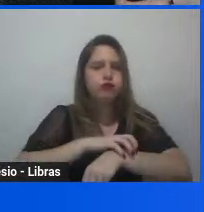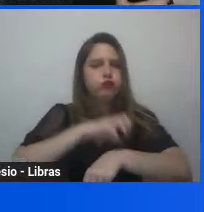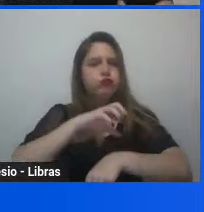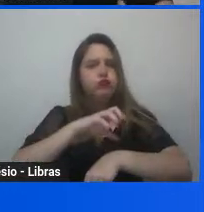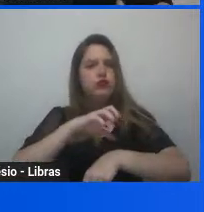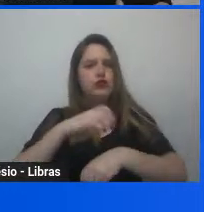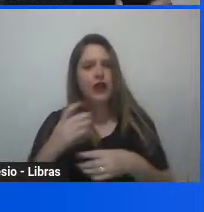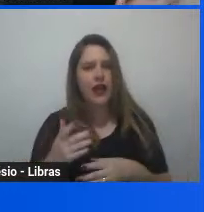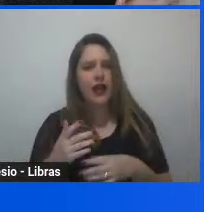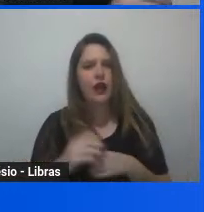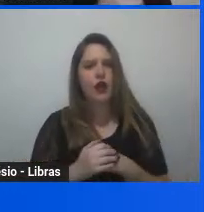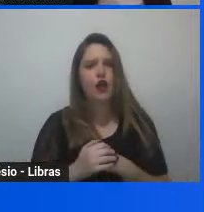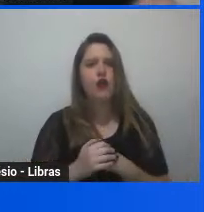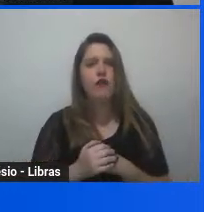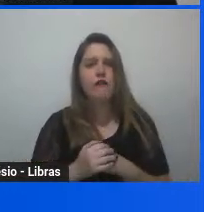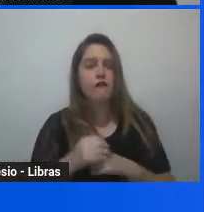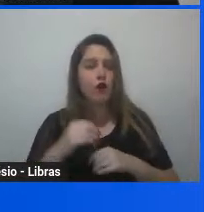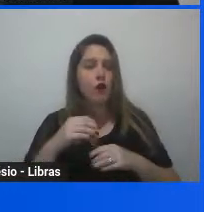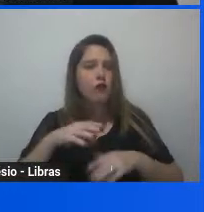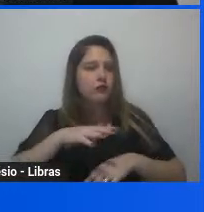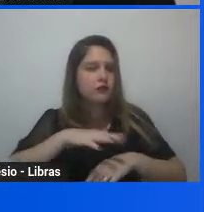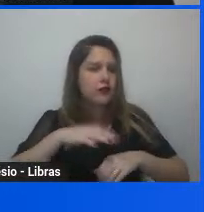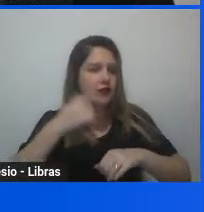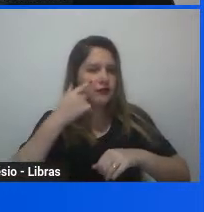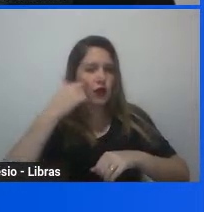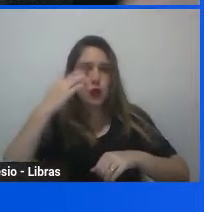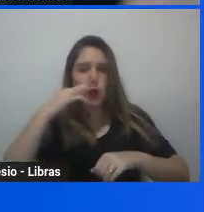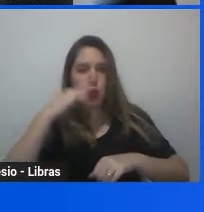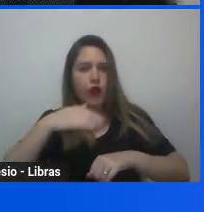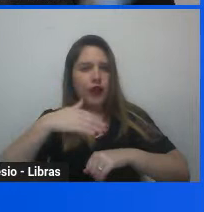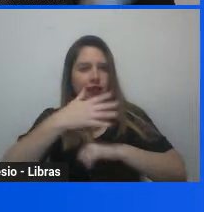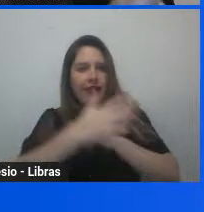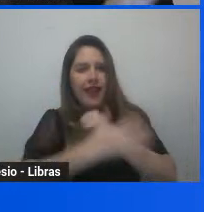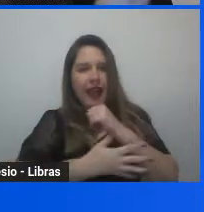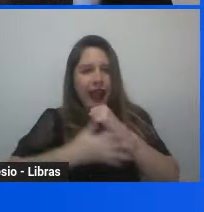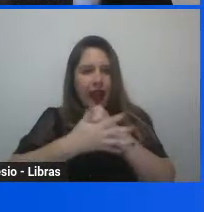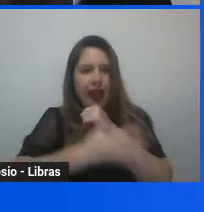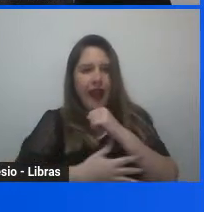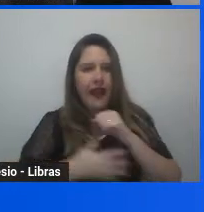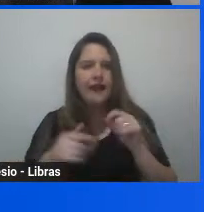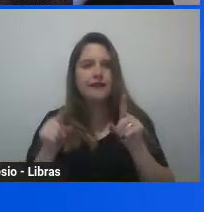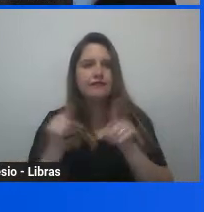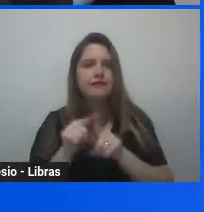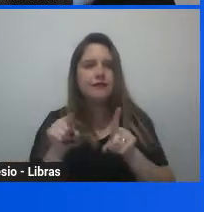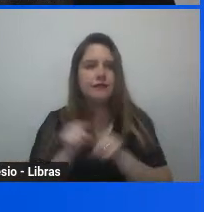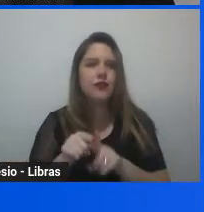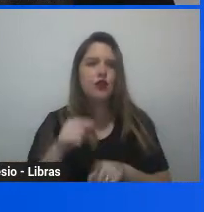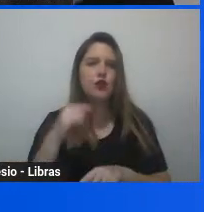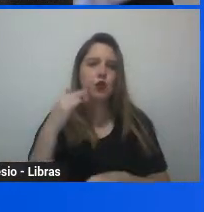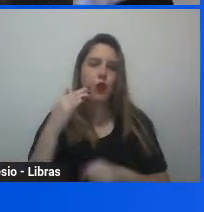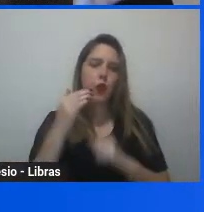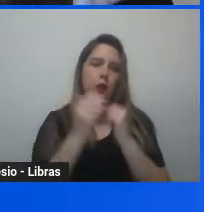inchada, geralmente ficam deformadas. Visível, você olha e vê o braço abaulado. Isso é